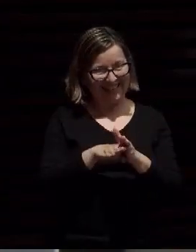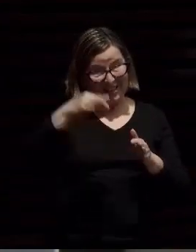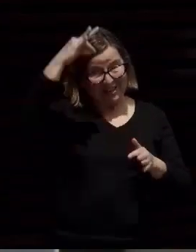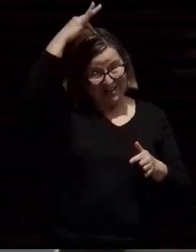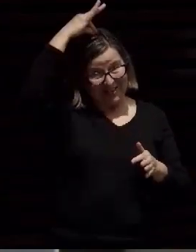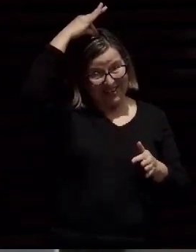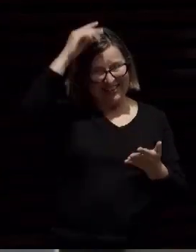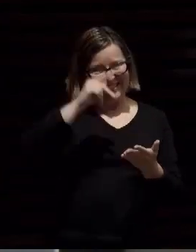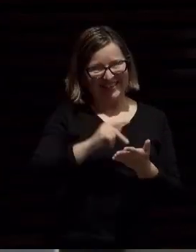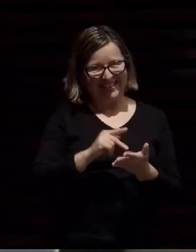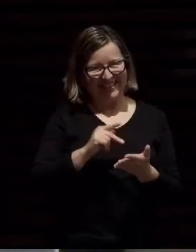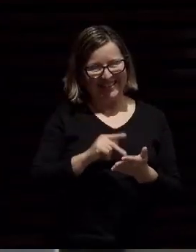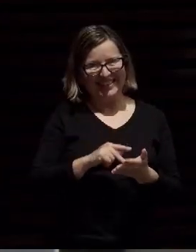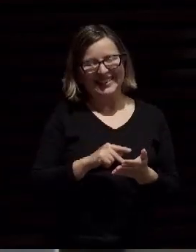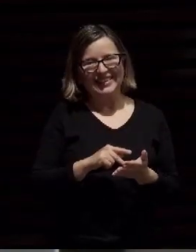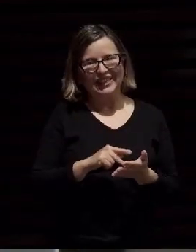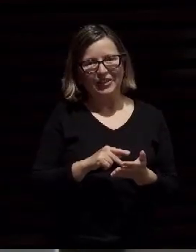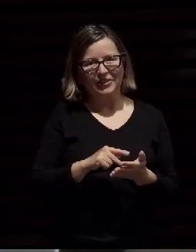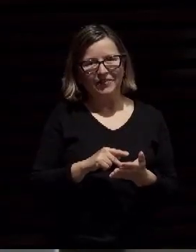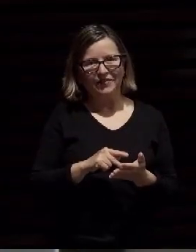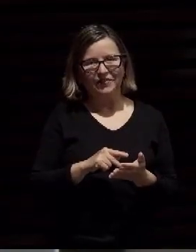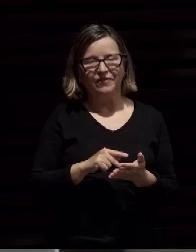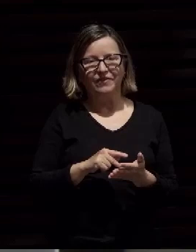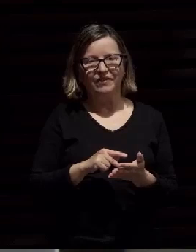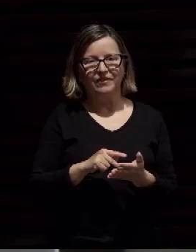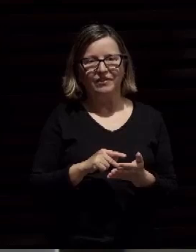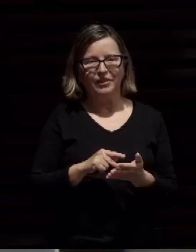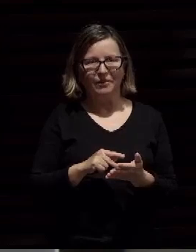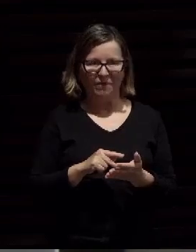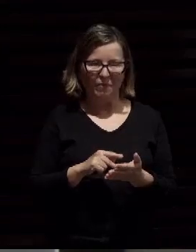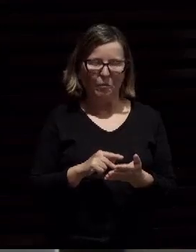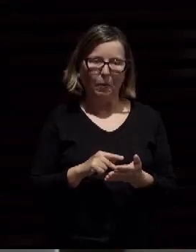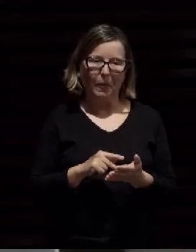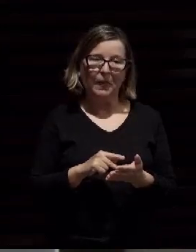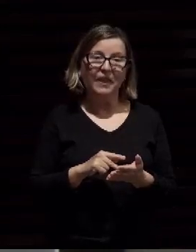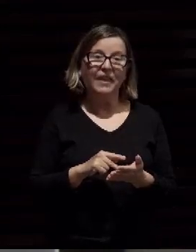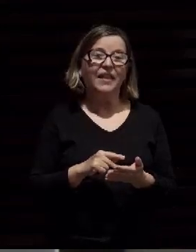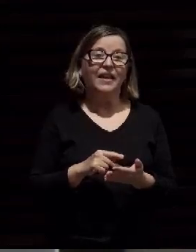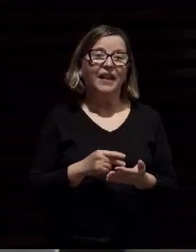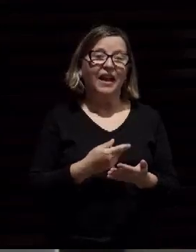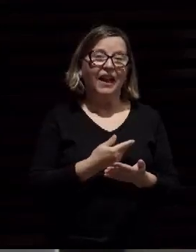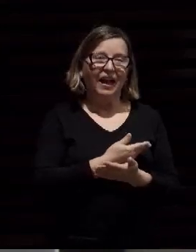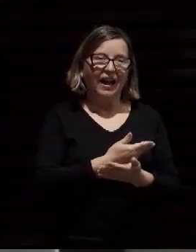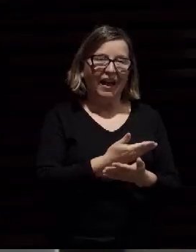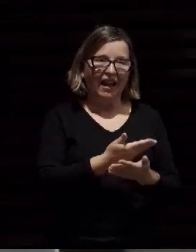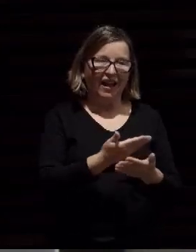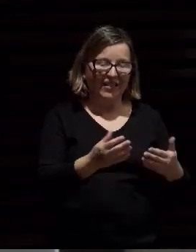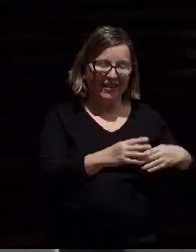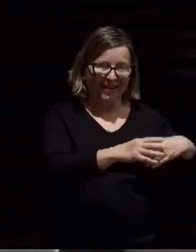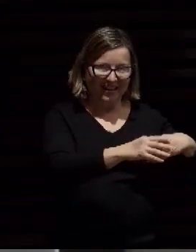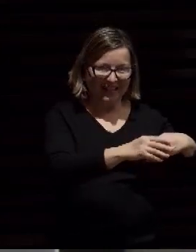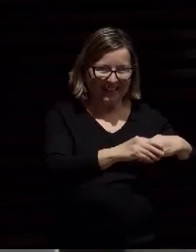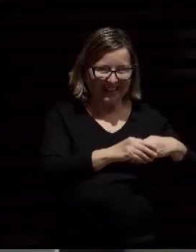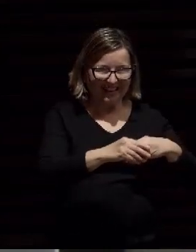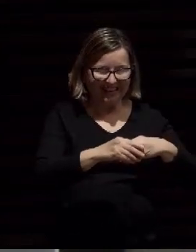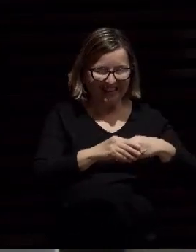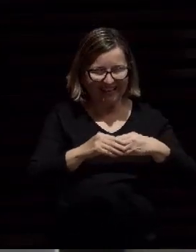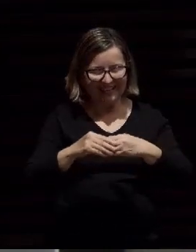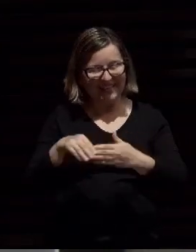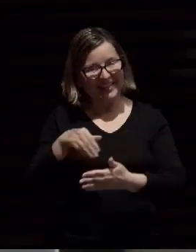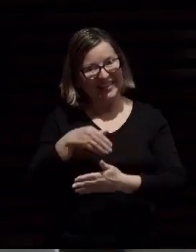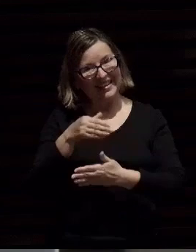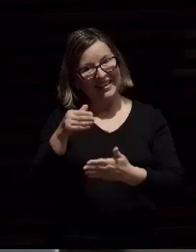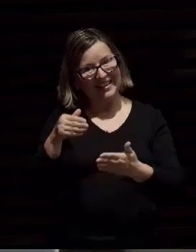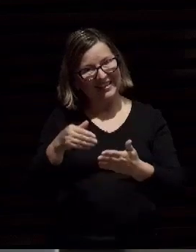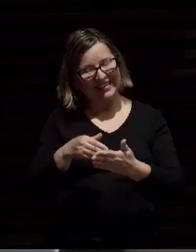Espírito da verdade, ele irá tomá-los pela mão e guiá-los até